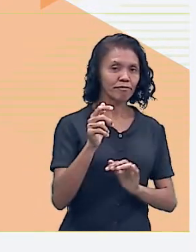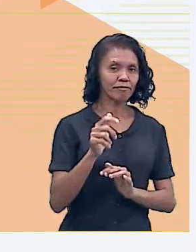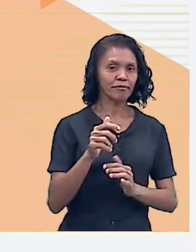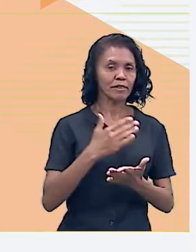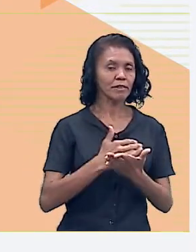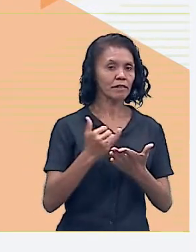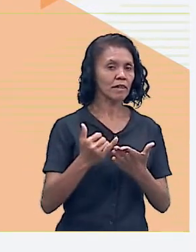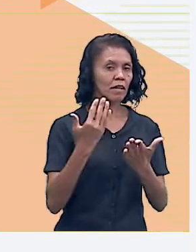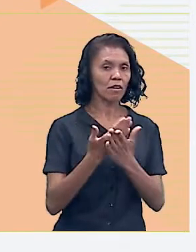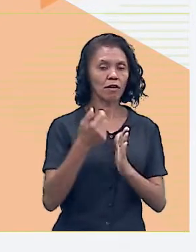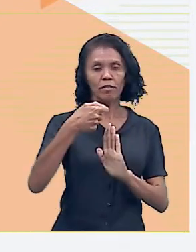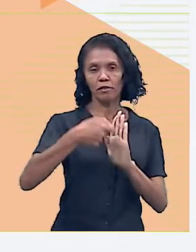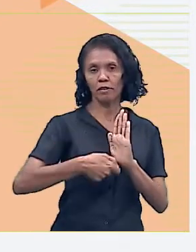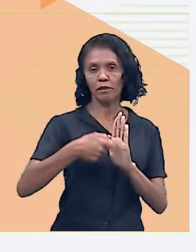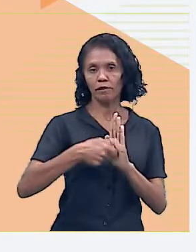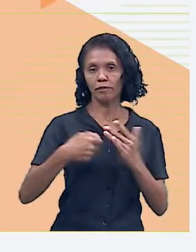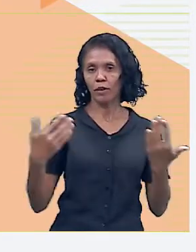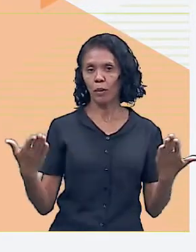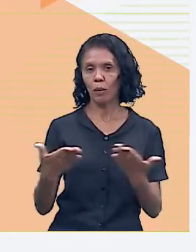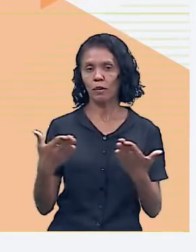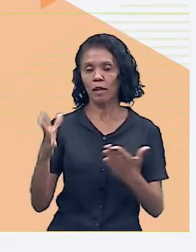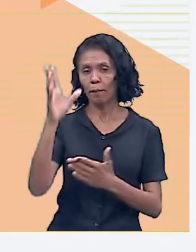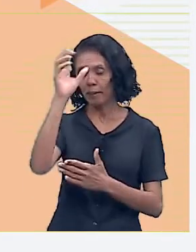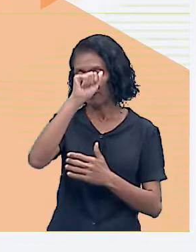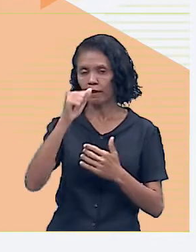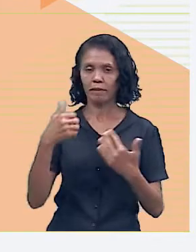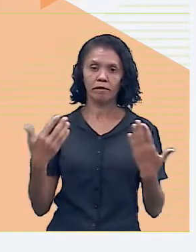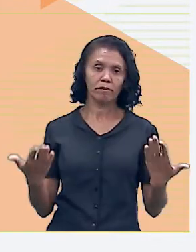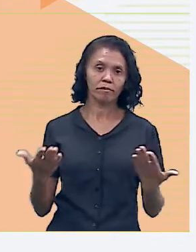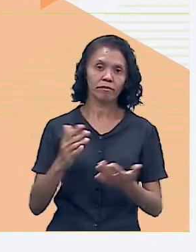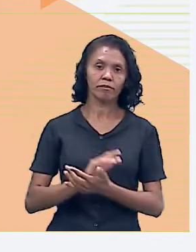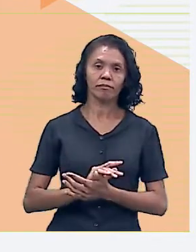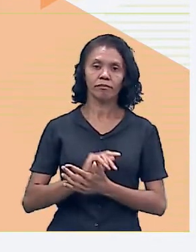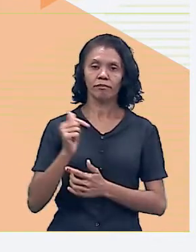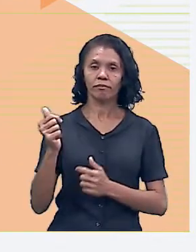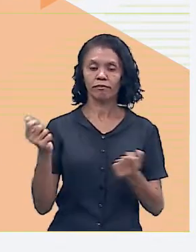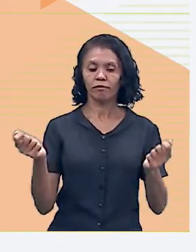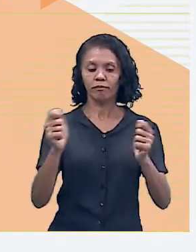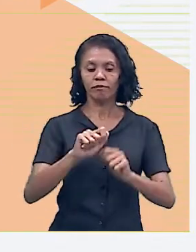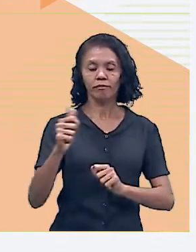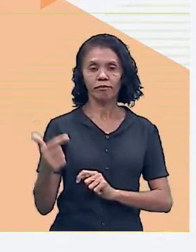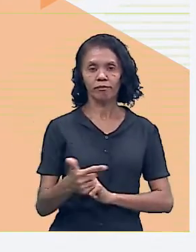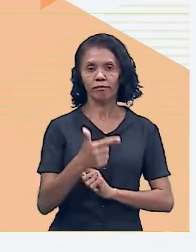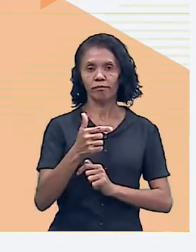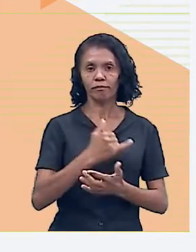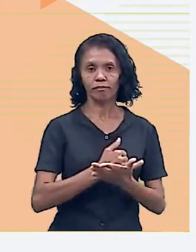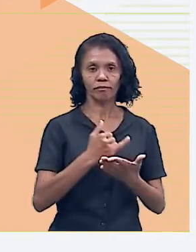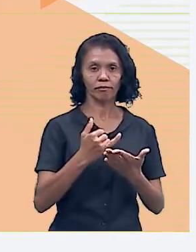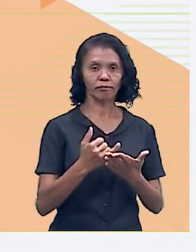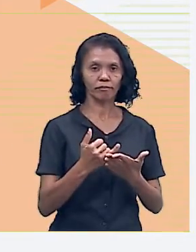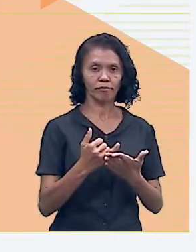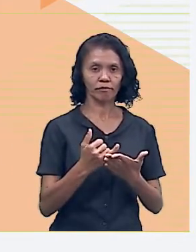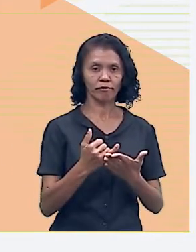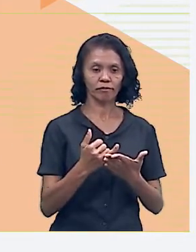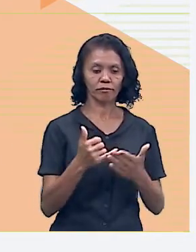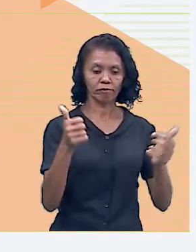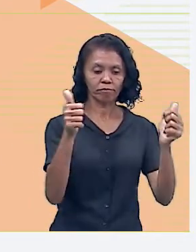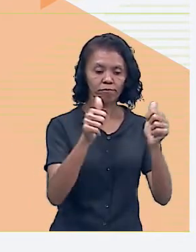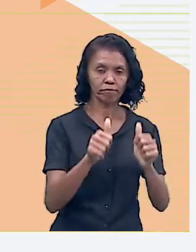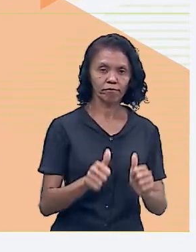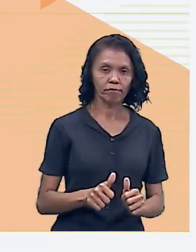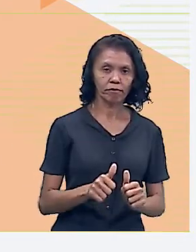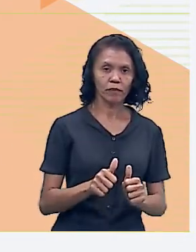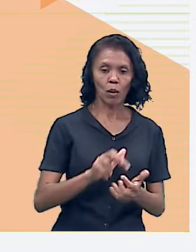redação que que a gente tem para aprender hoje na redação gente a competência dois inicialmente não avalia de forma exclusiva